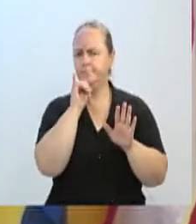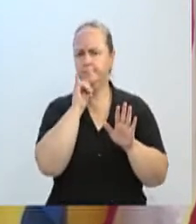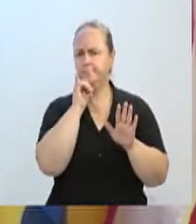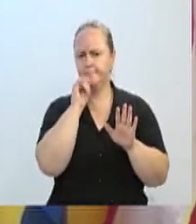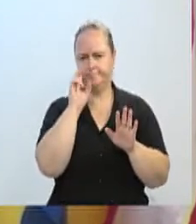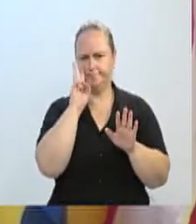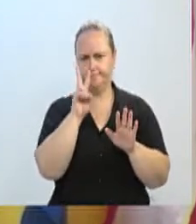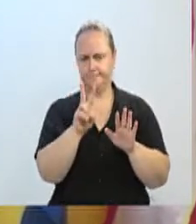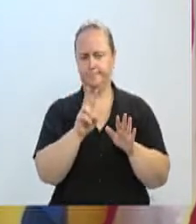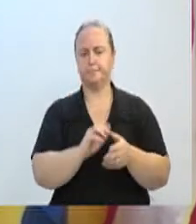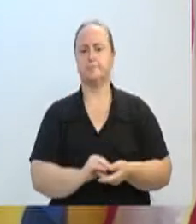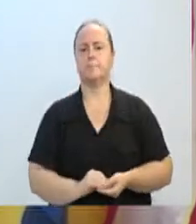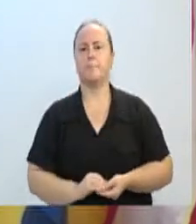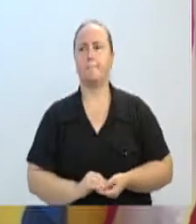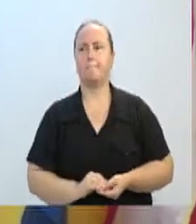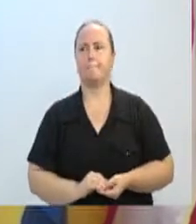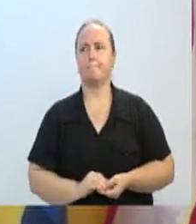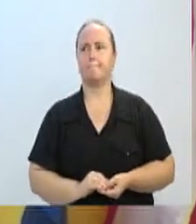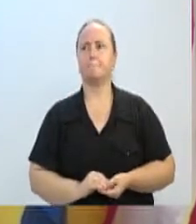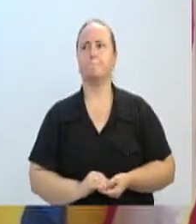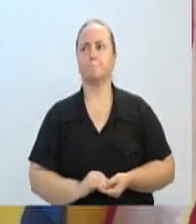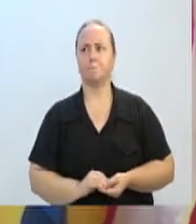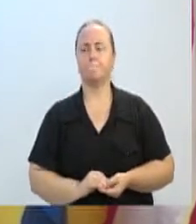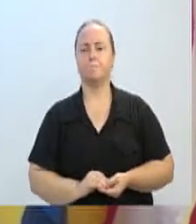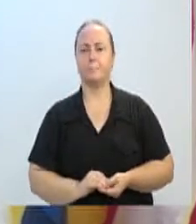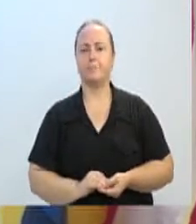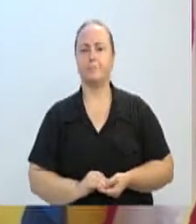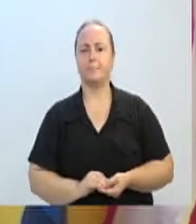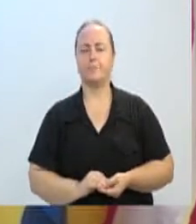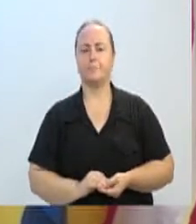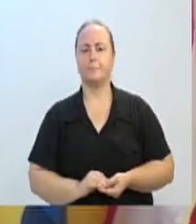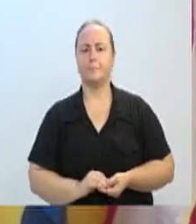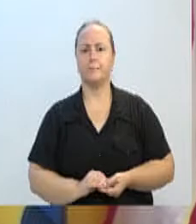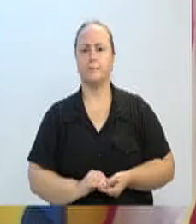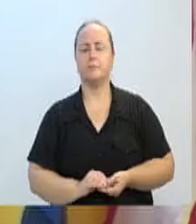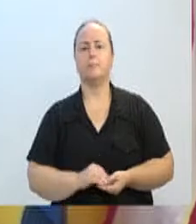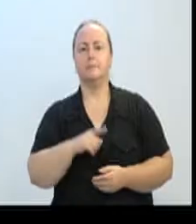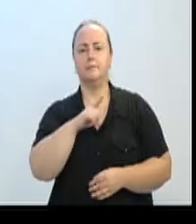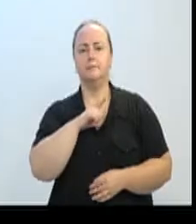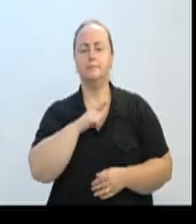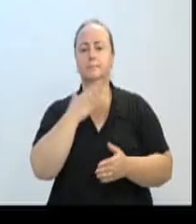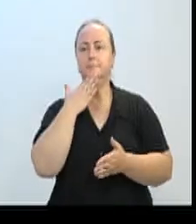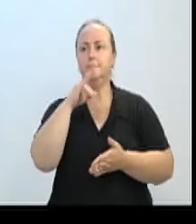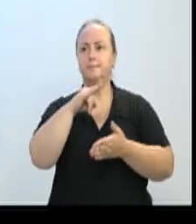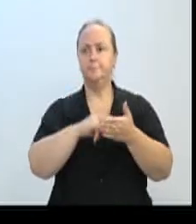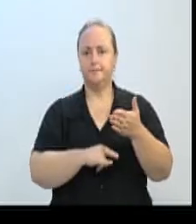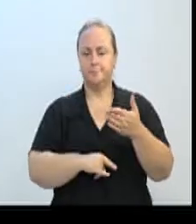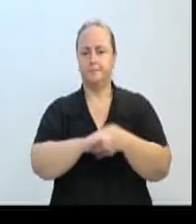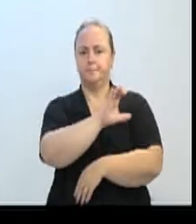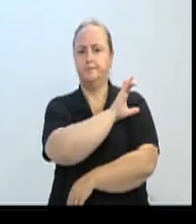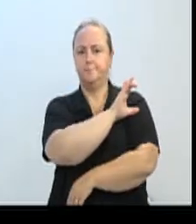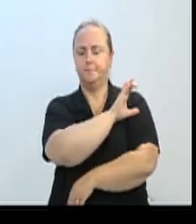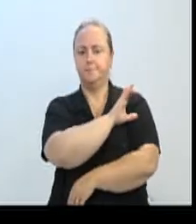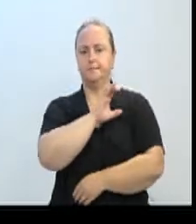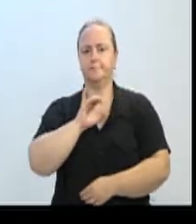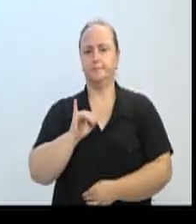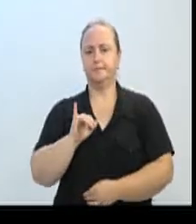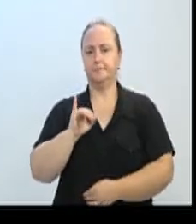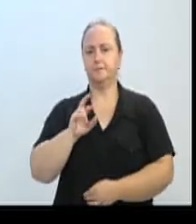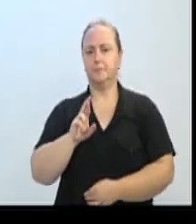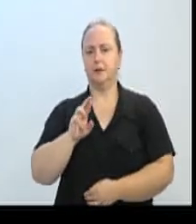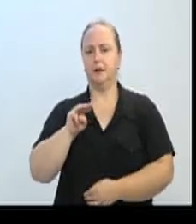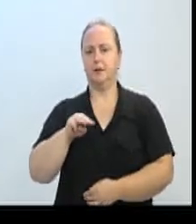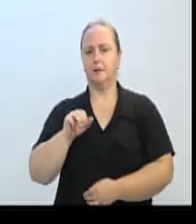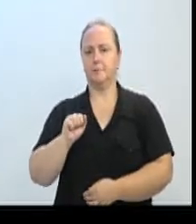observado. Tem aqui, se puder fazer a gentileza, a gente fez um requerimento lá no CI Immingartsostiga sobre